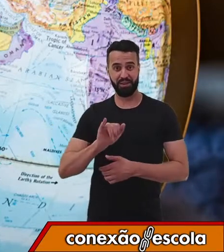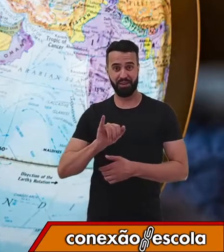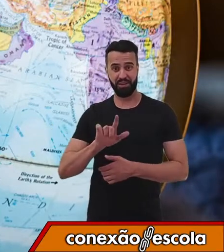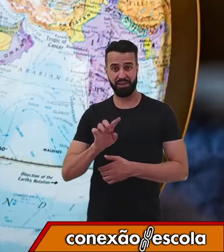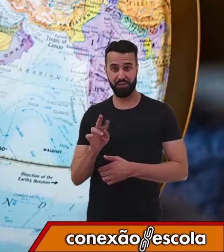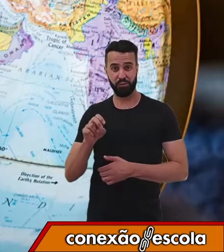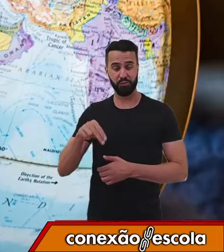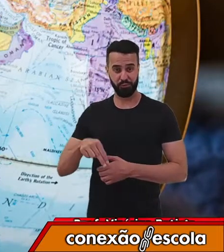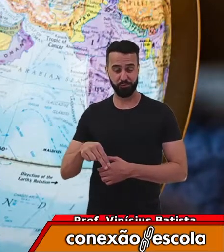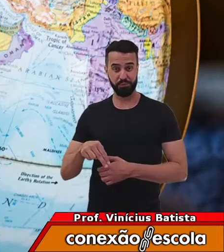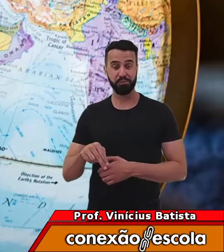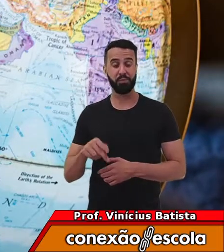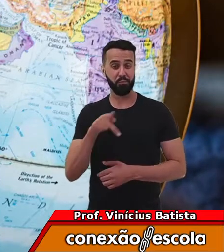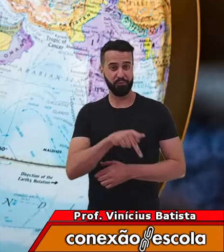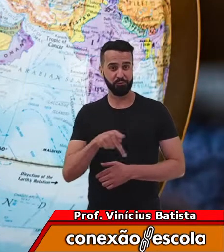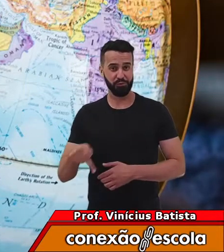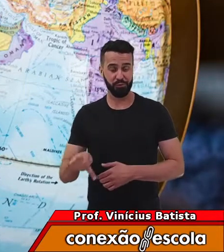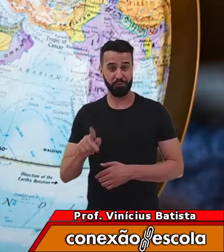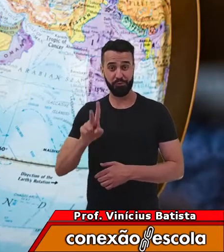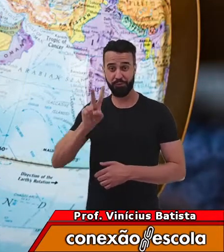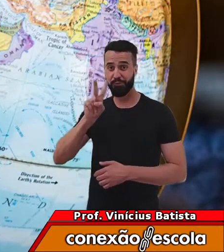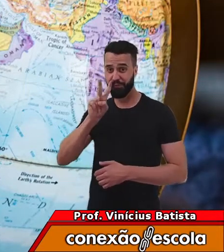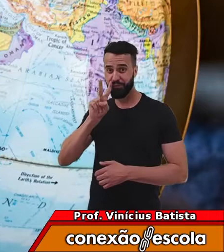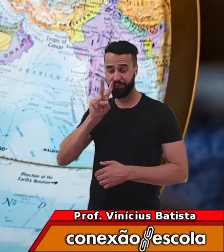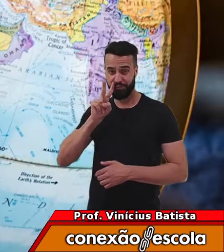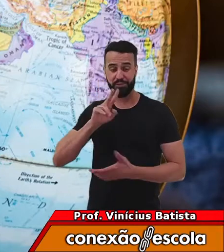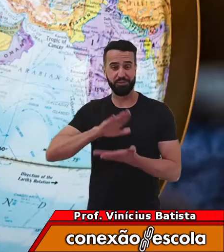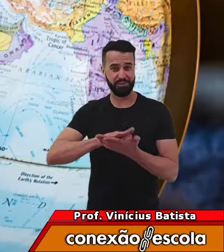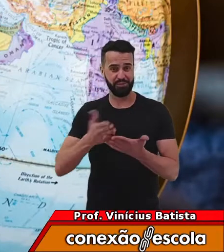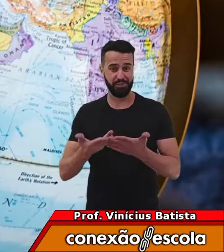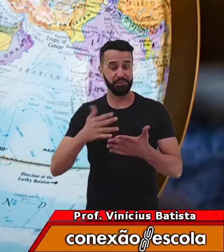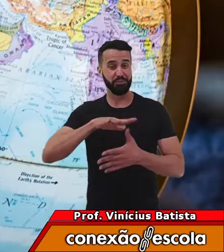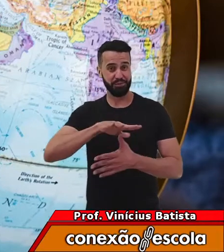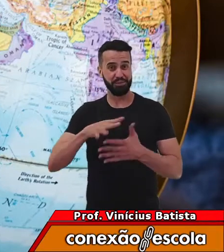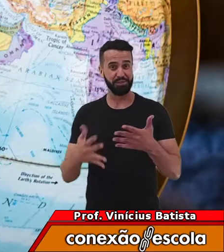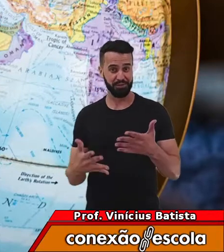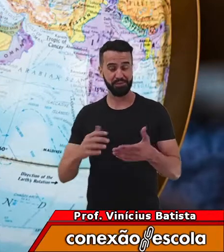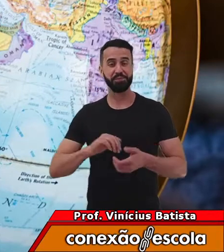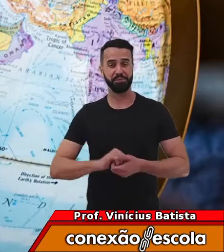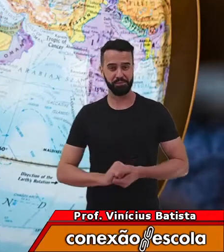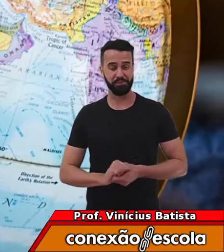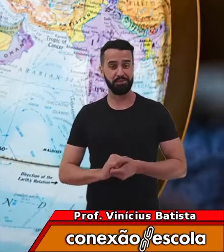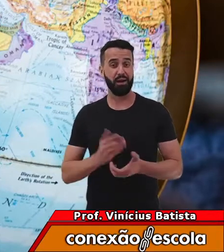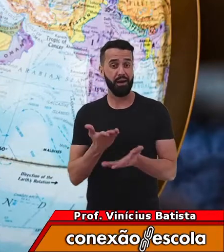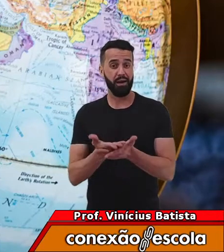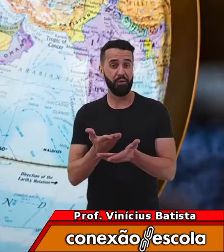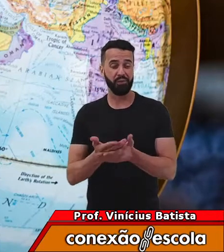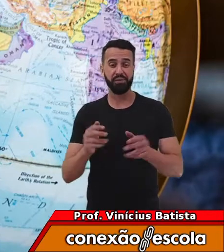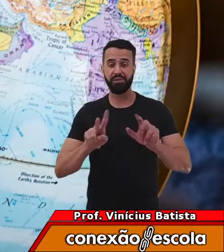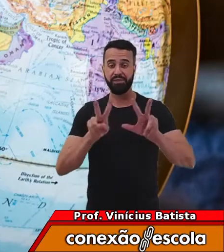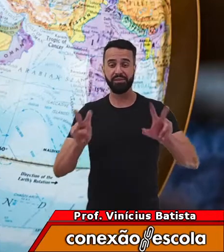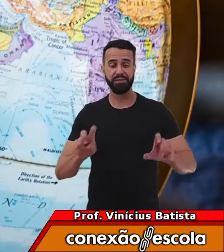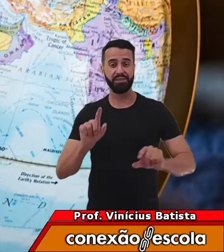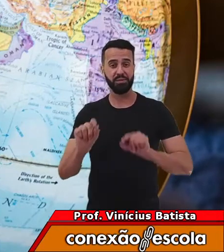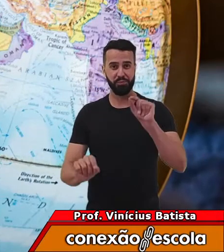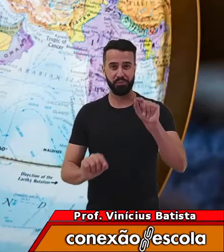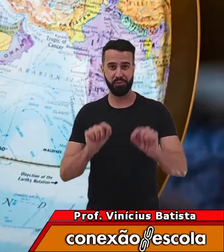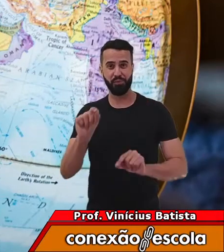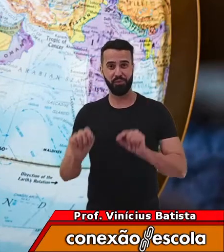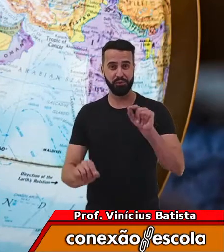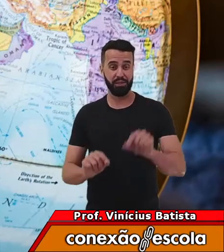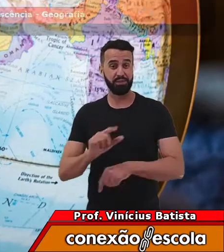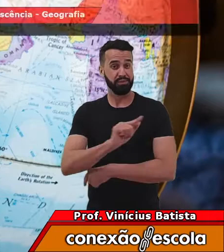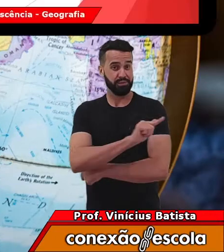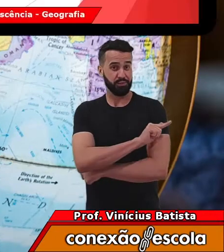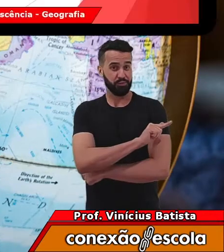na voz, professor Vinícius na língua de sinais, e a nossa aula de hoje é para o